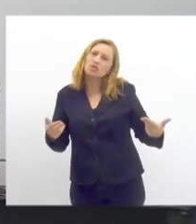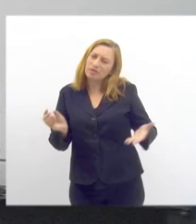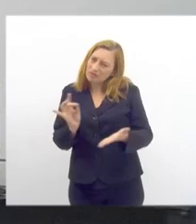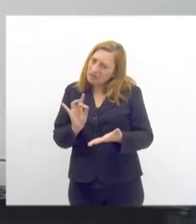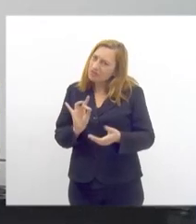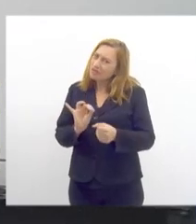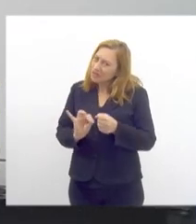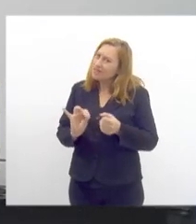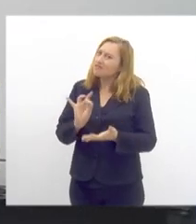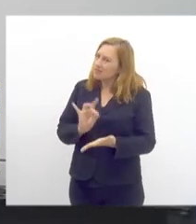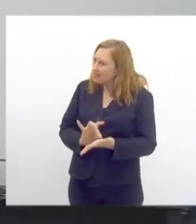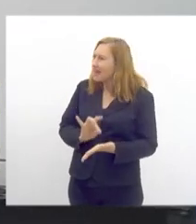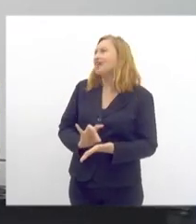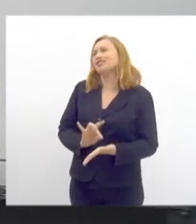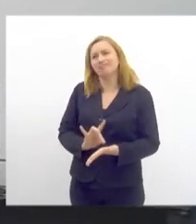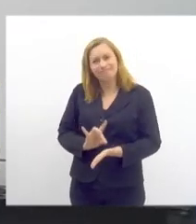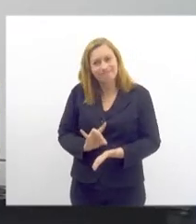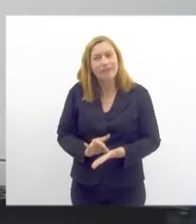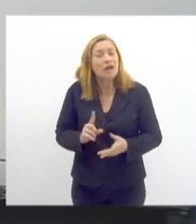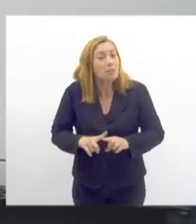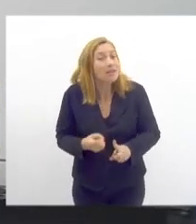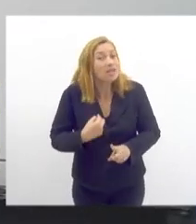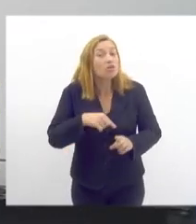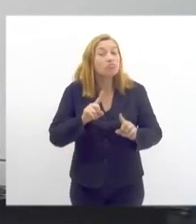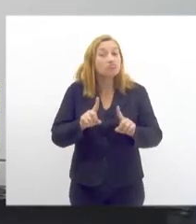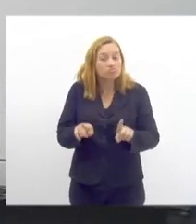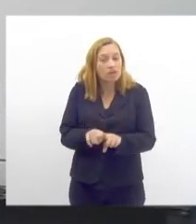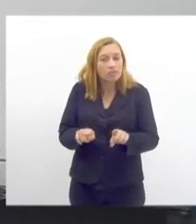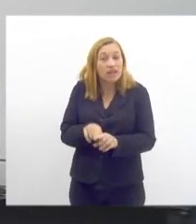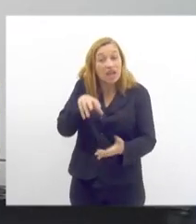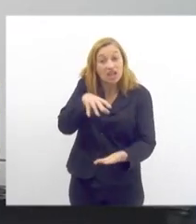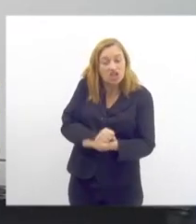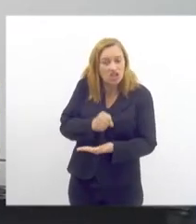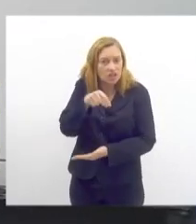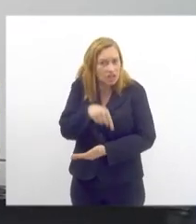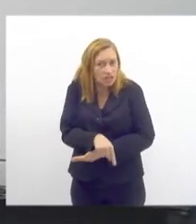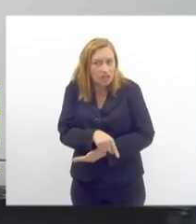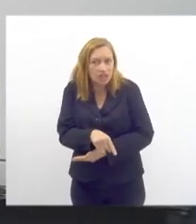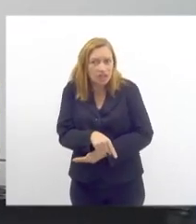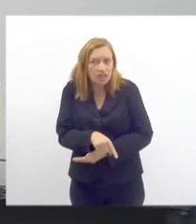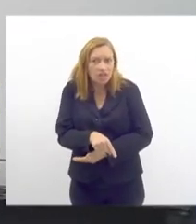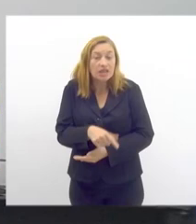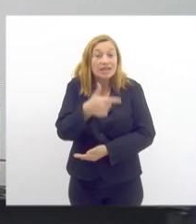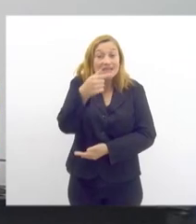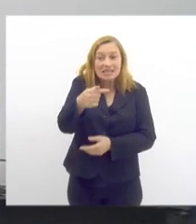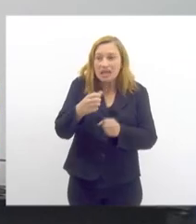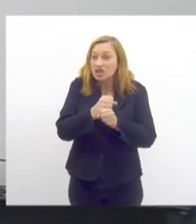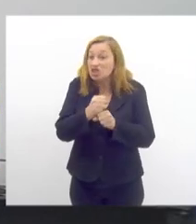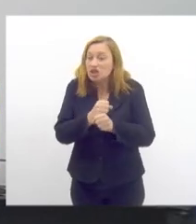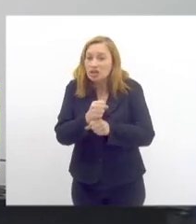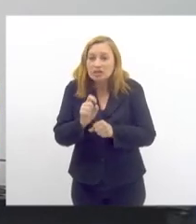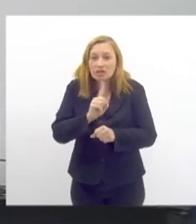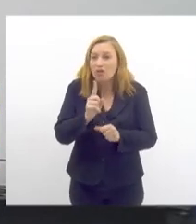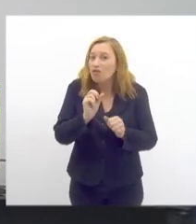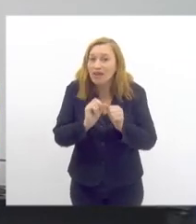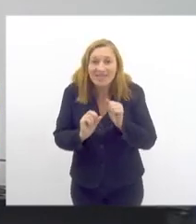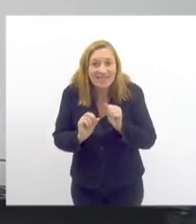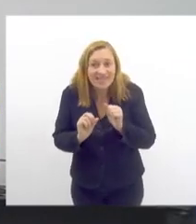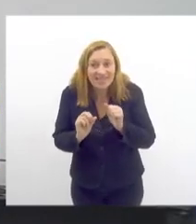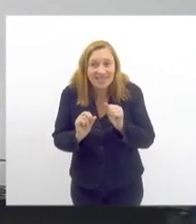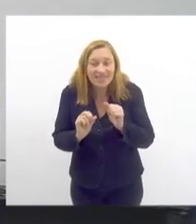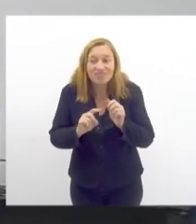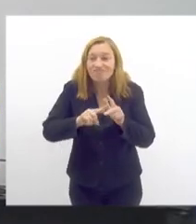verdade. Muita coisa para se fazer, mas eu também queria só deixar registrado aqui que há 7 anos não se fazia, 7 anos não se